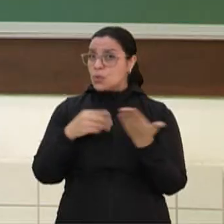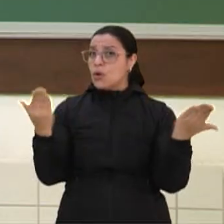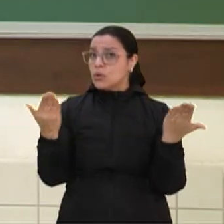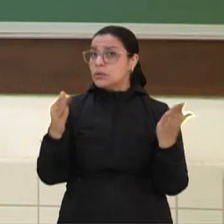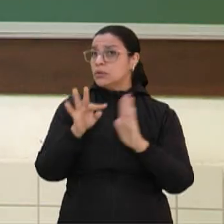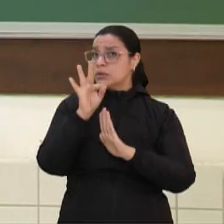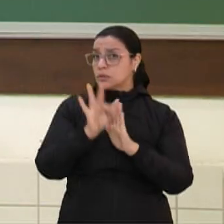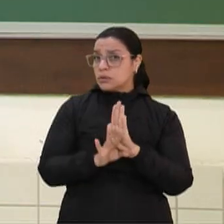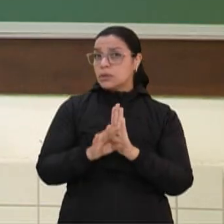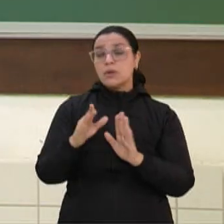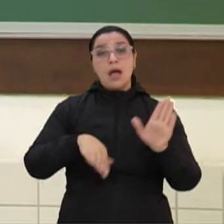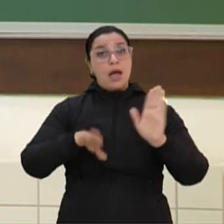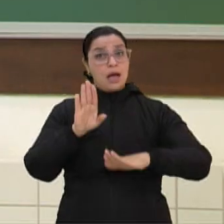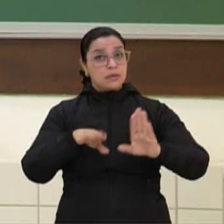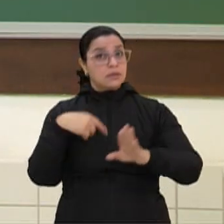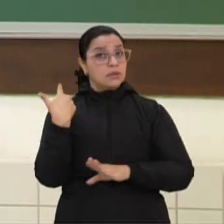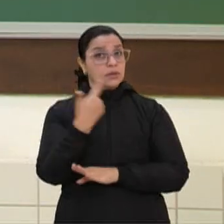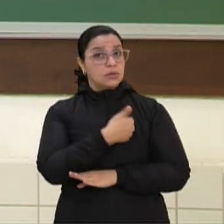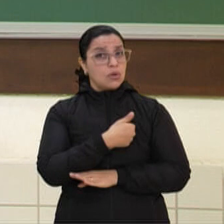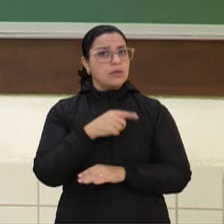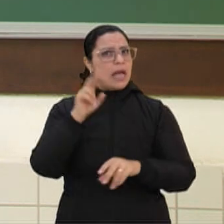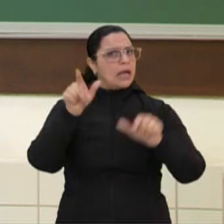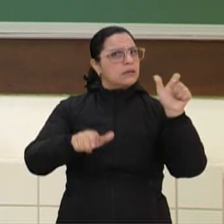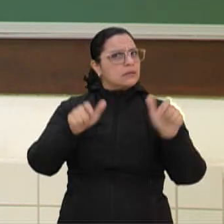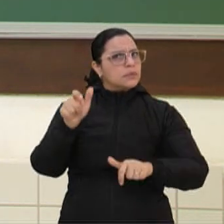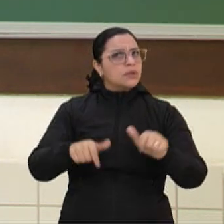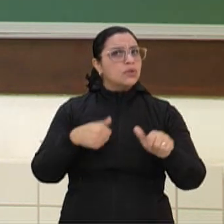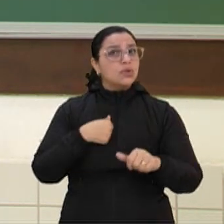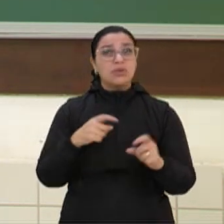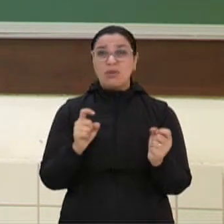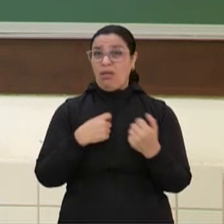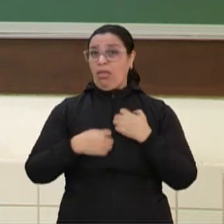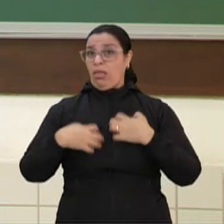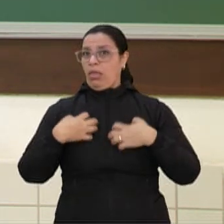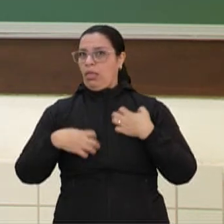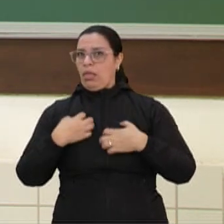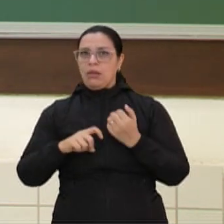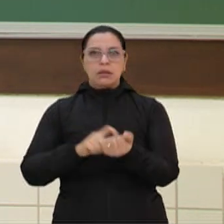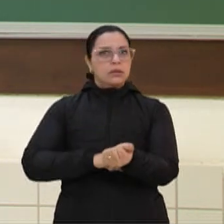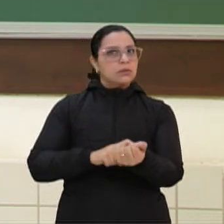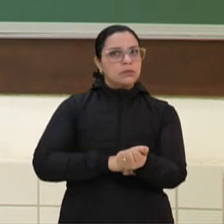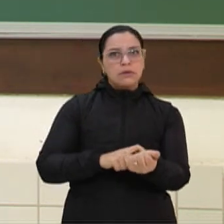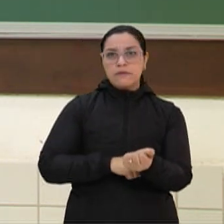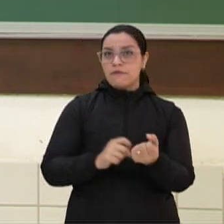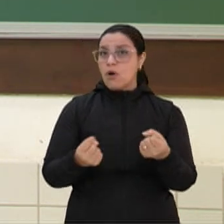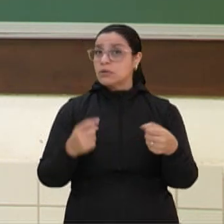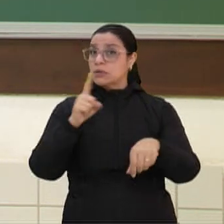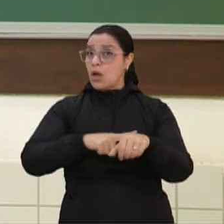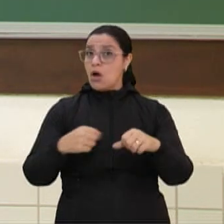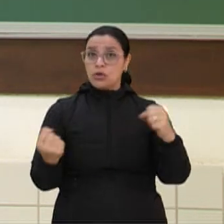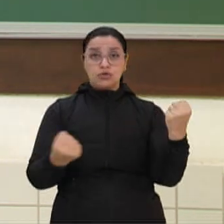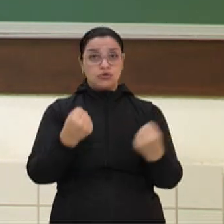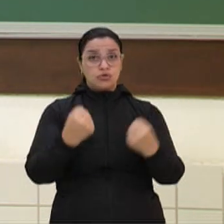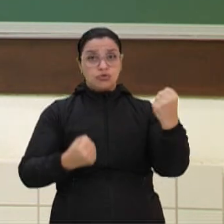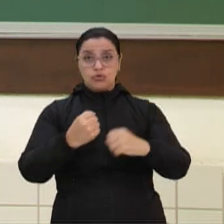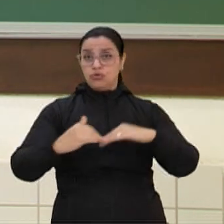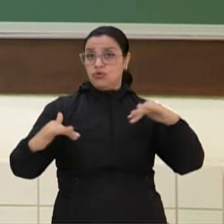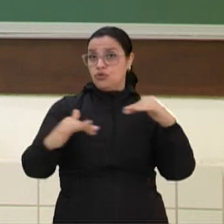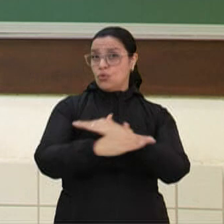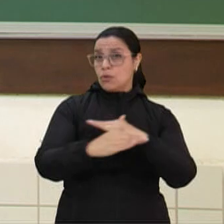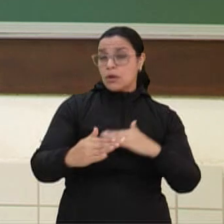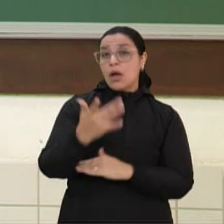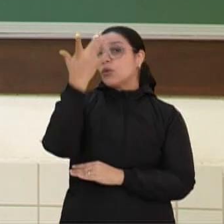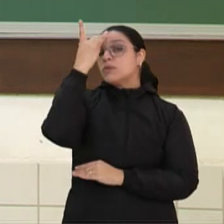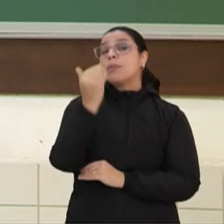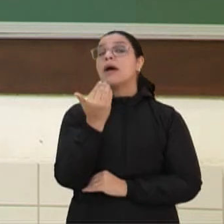o seguinte... Muitas vezes as pessoas estão irritadas no trânsito e não sabem o que